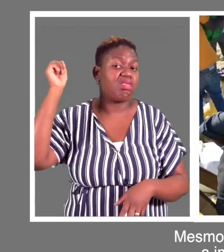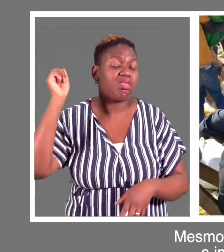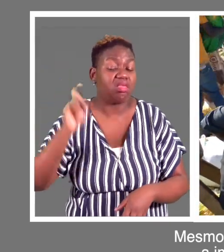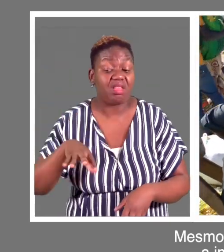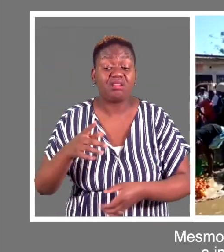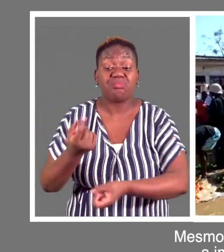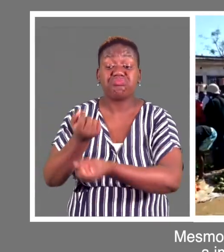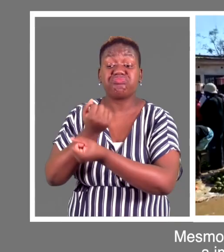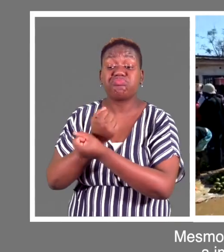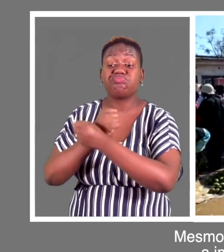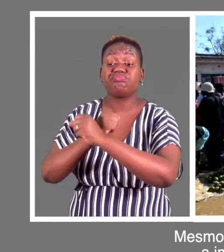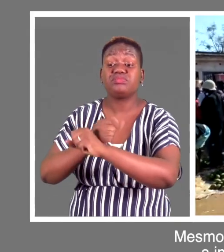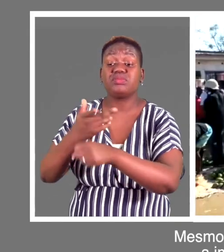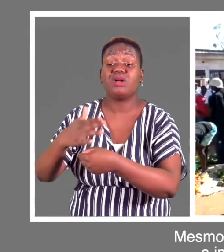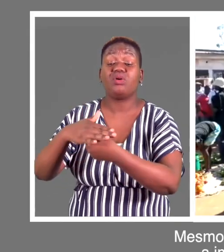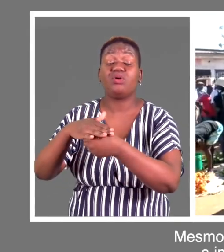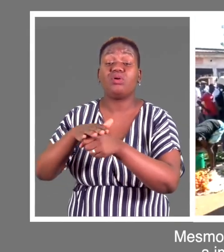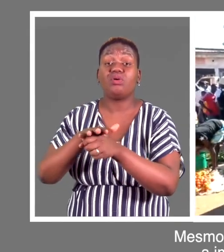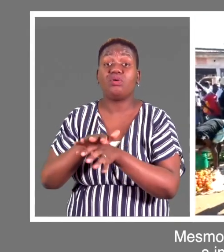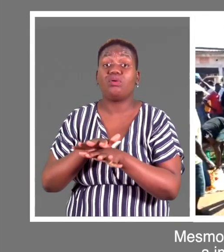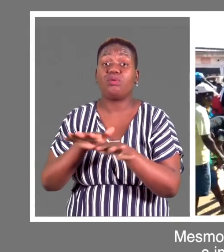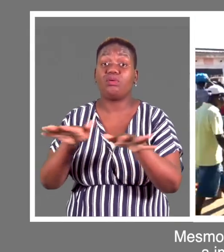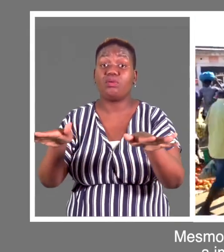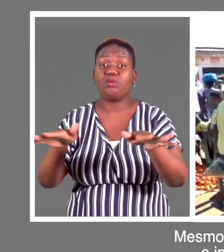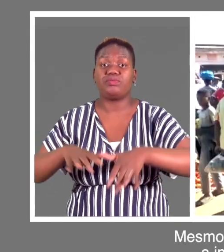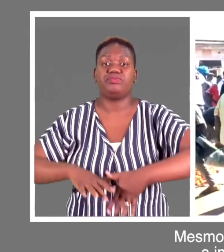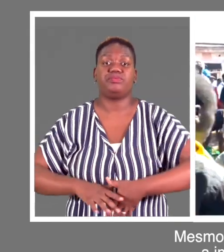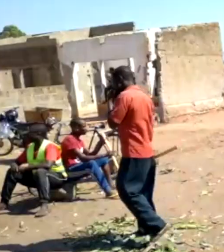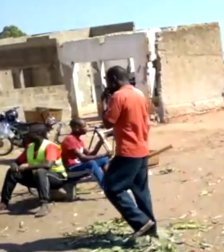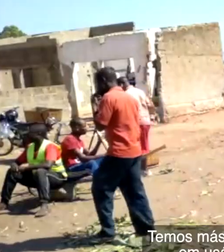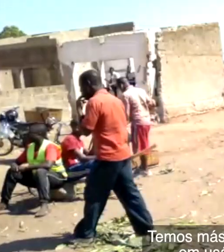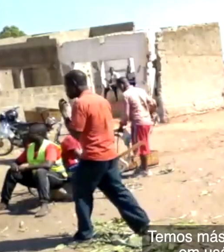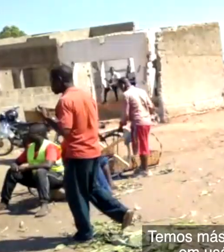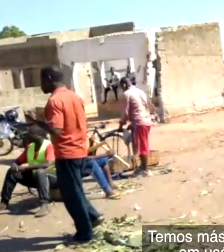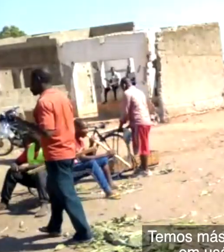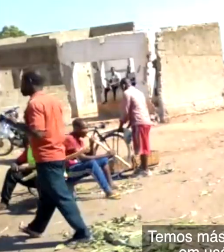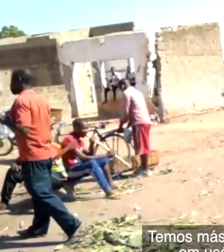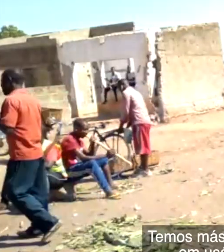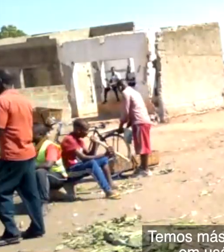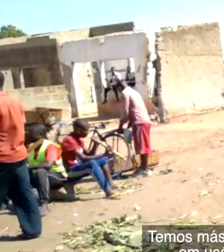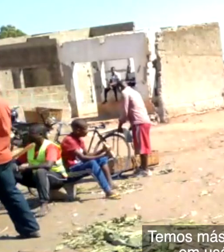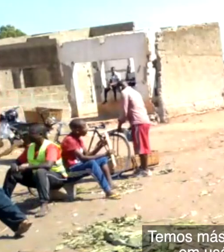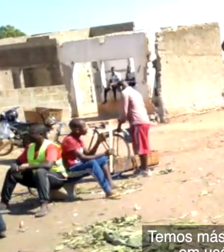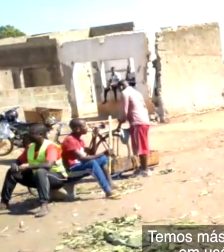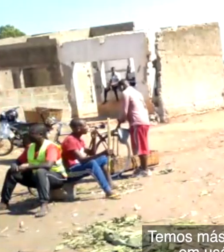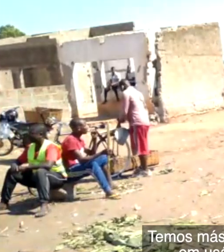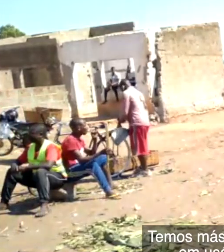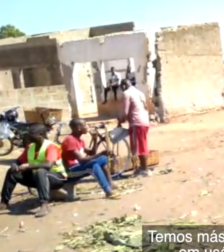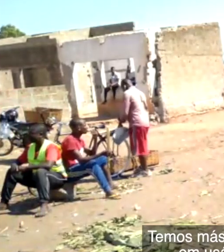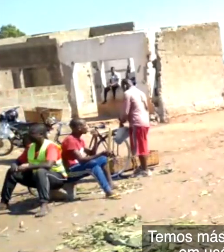das medidas de prevenção e combate ao novo coronavírus. Temos máscaras, mas só